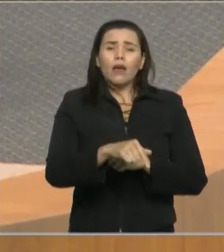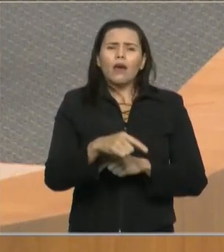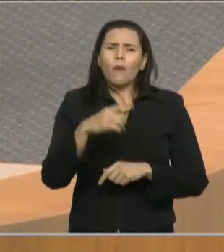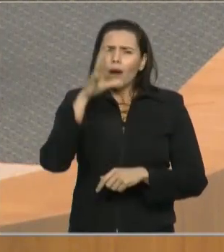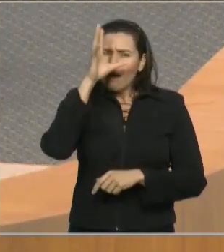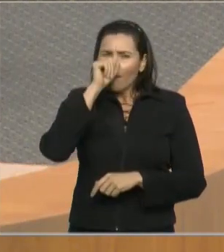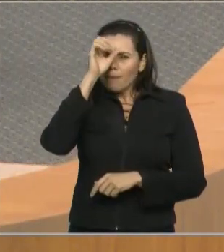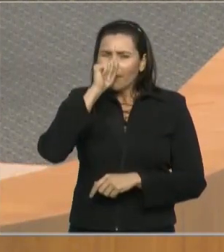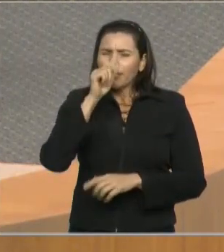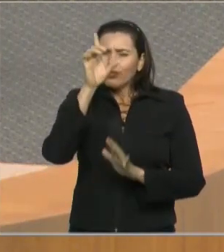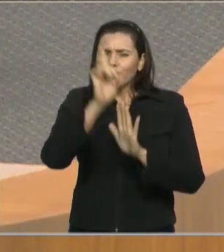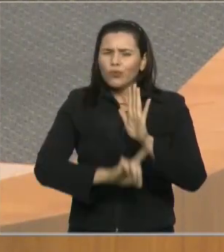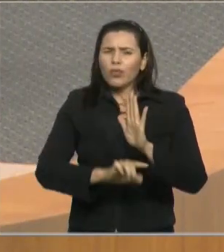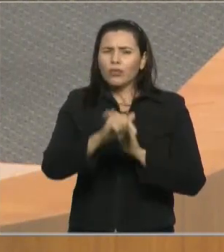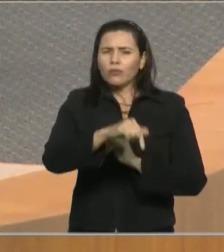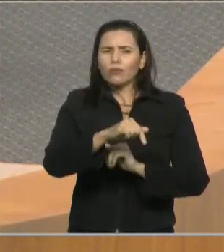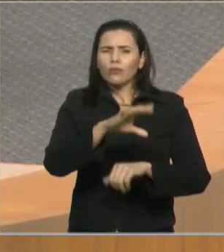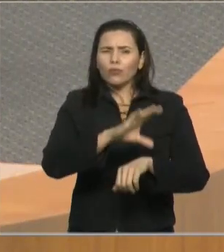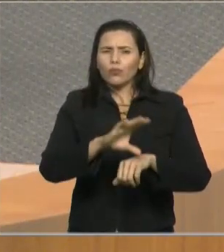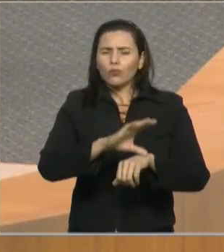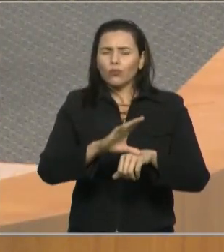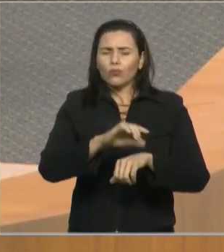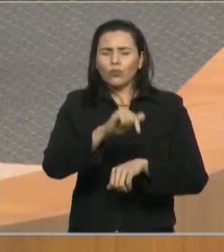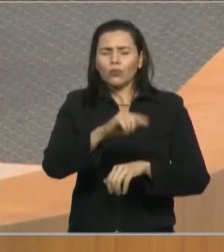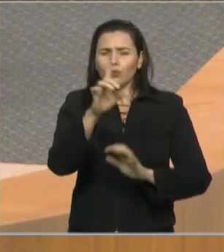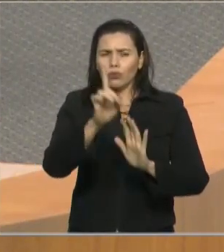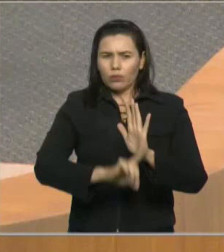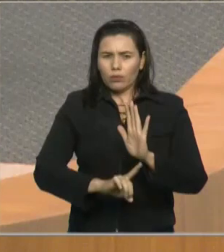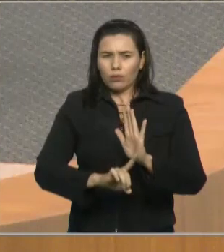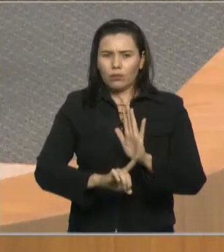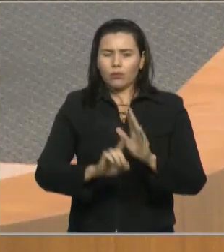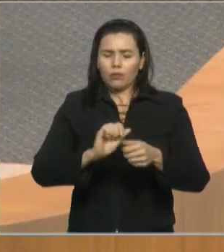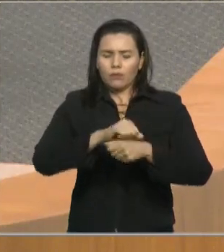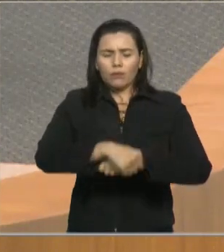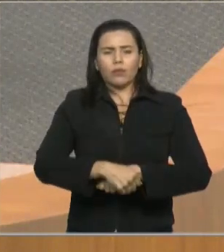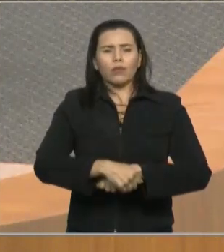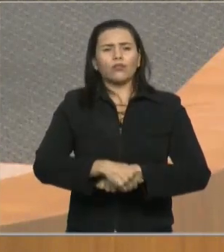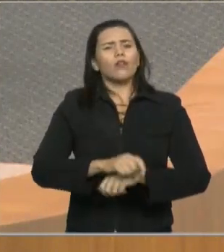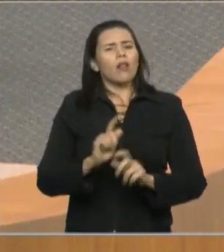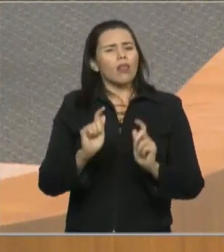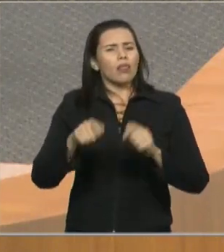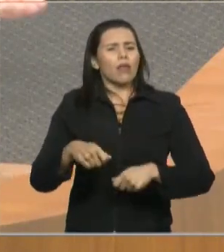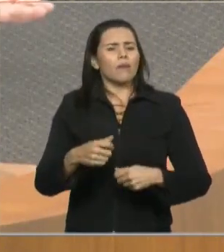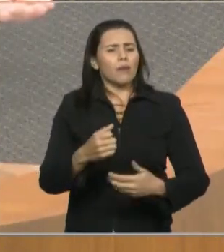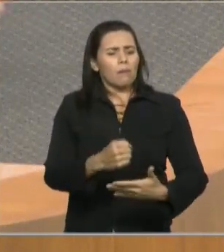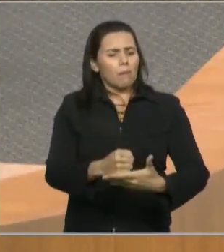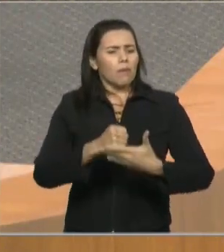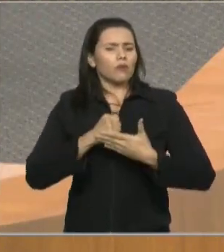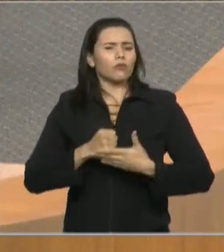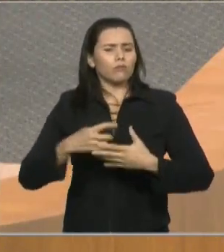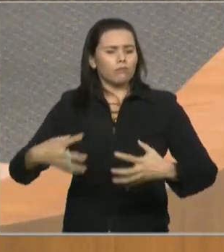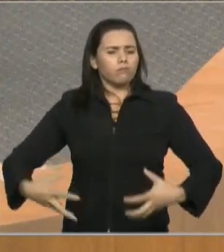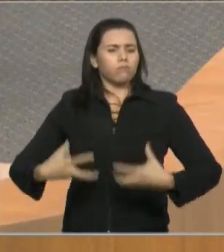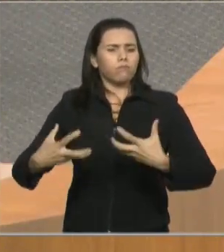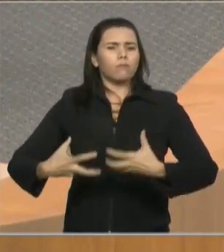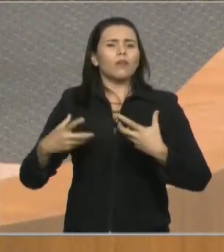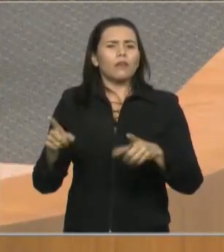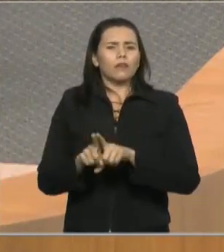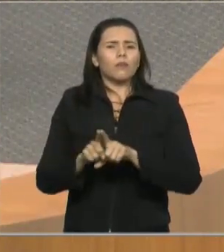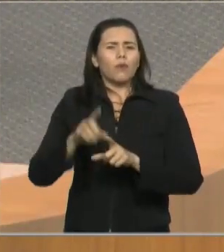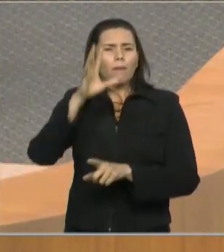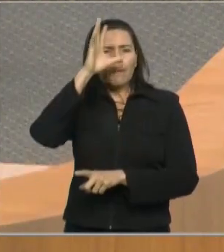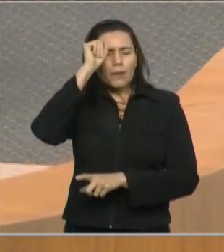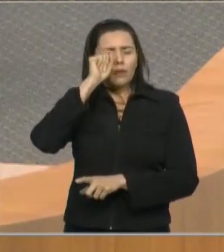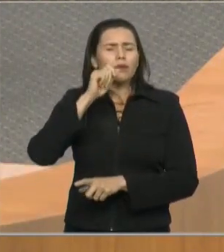fosse mais qualitativa e, principalmente, com conhecimento técnico, com conhecimento da área jurídica. Muito embora nós tenhamos